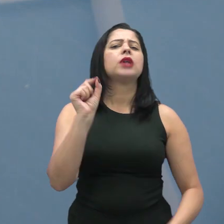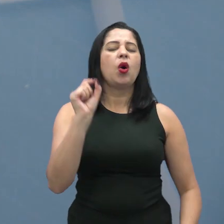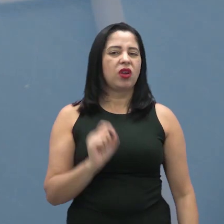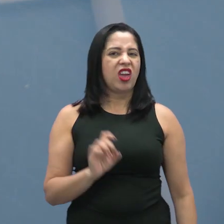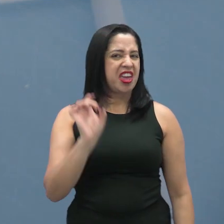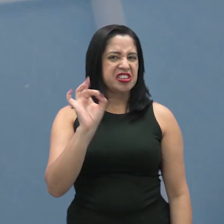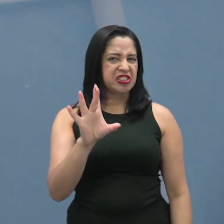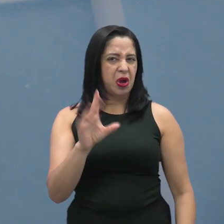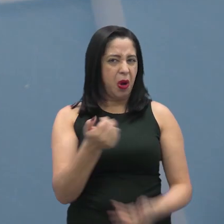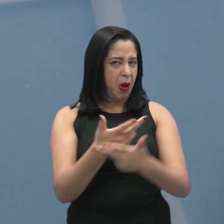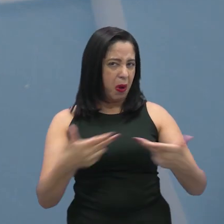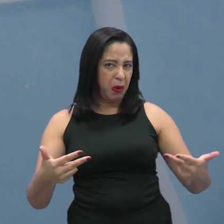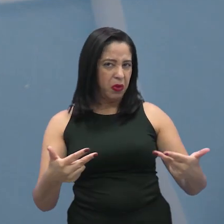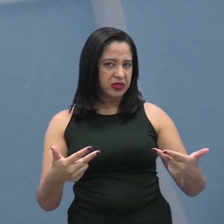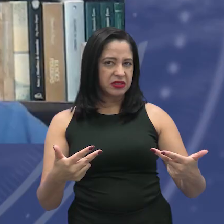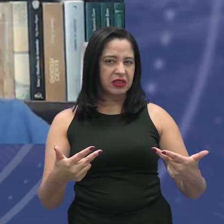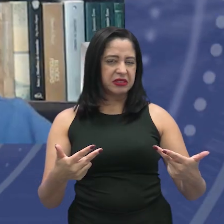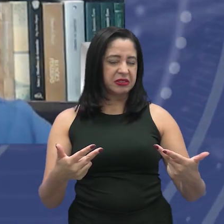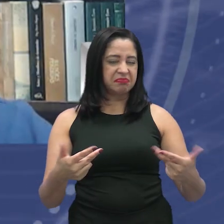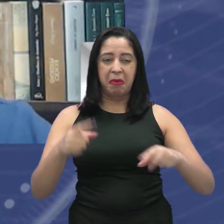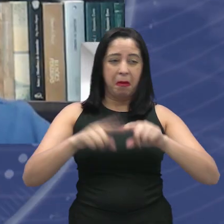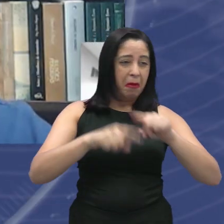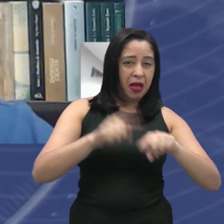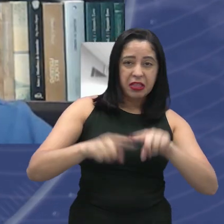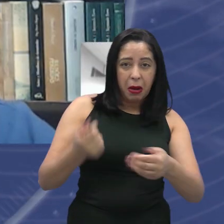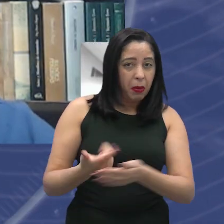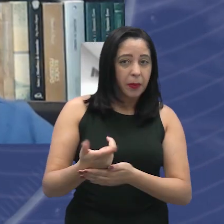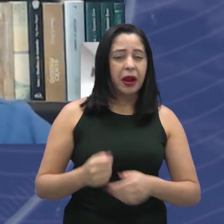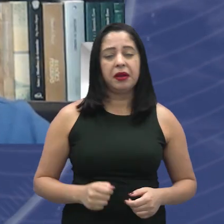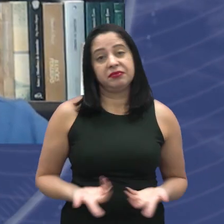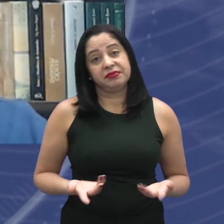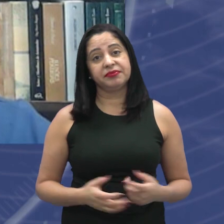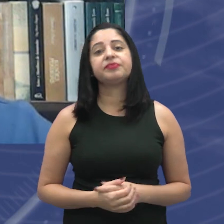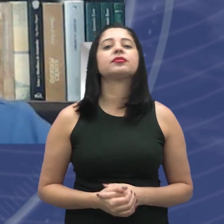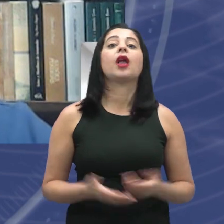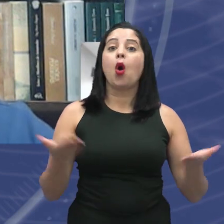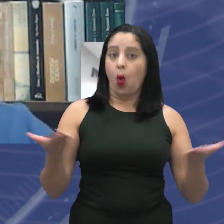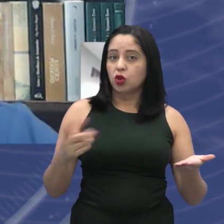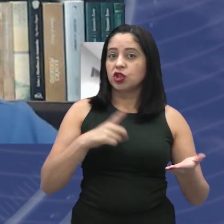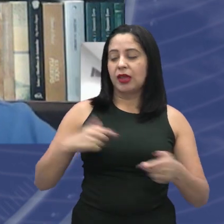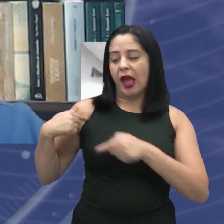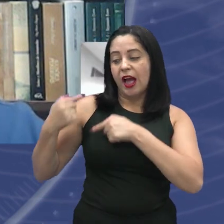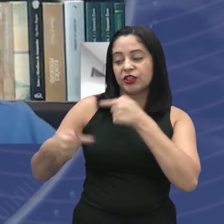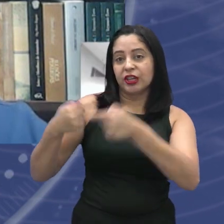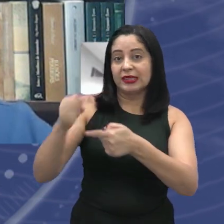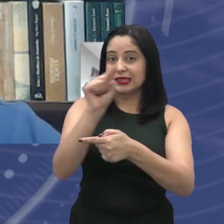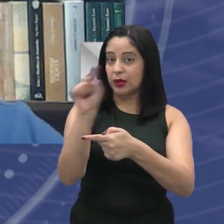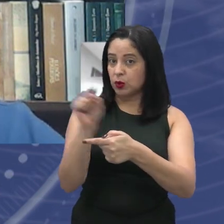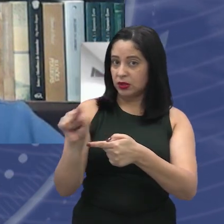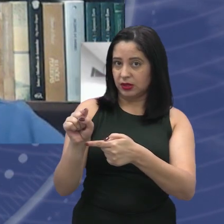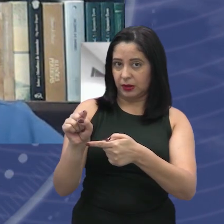os bens materiais? Nós temos hoje a chamada geração Z. Essa